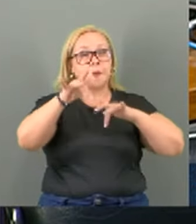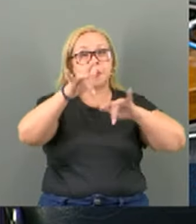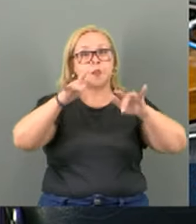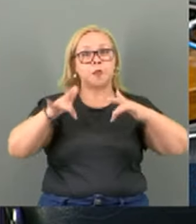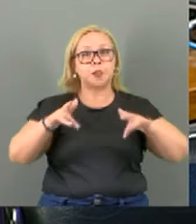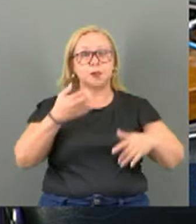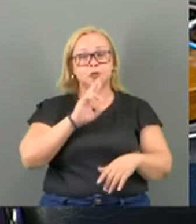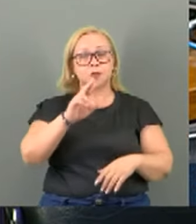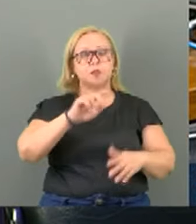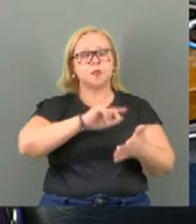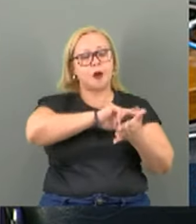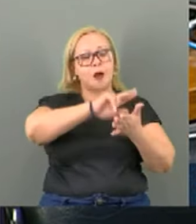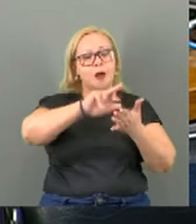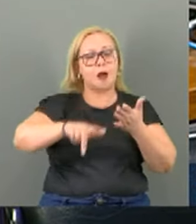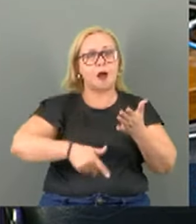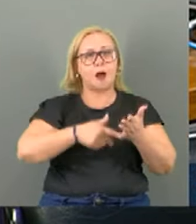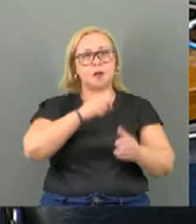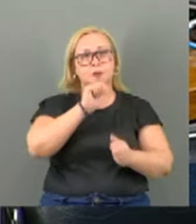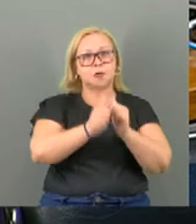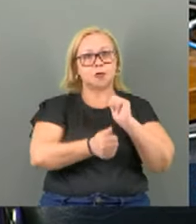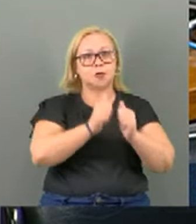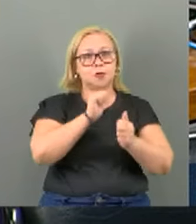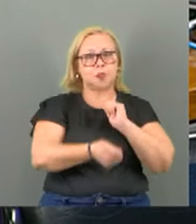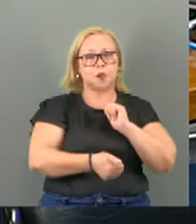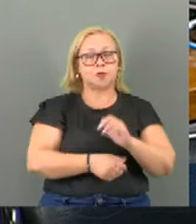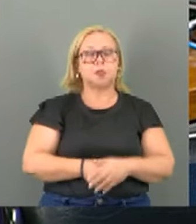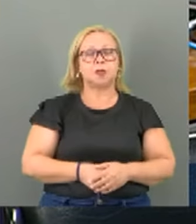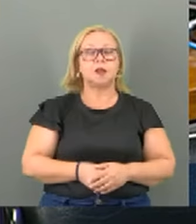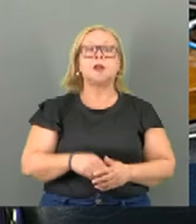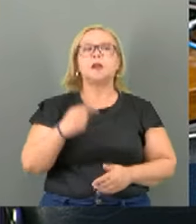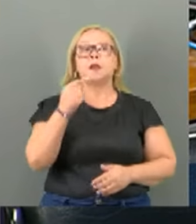vários esportes. Ele declarou que políticos,